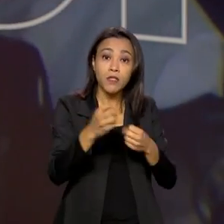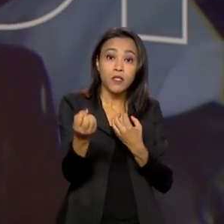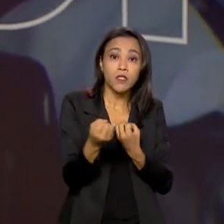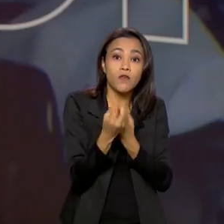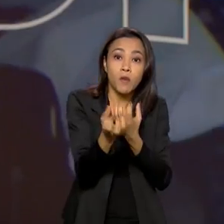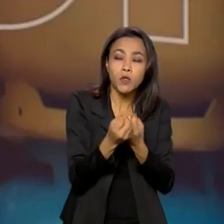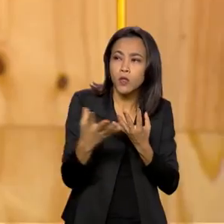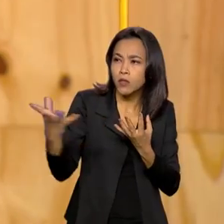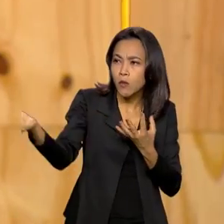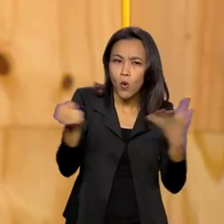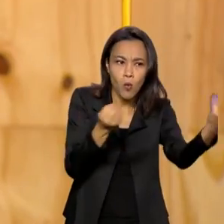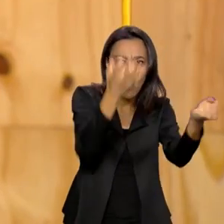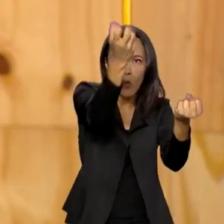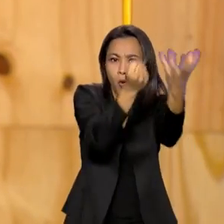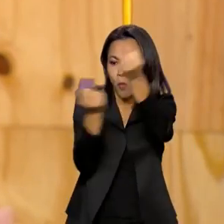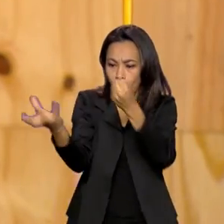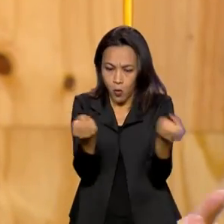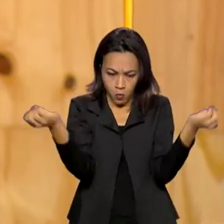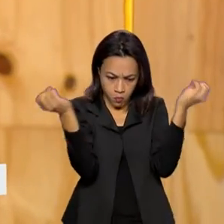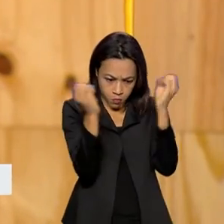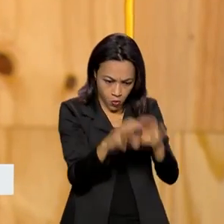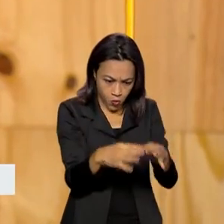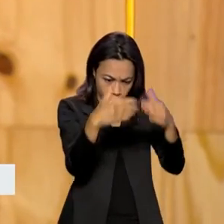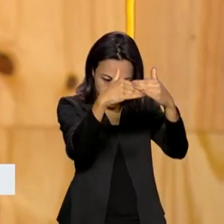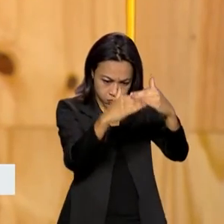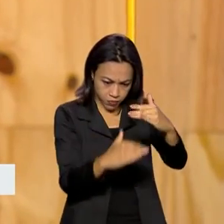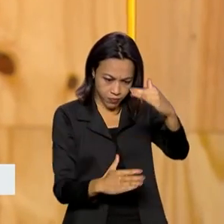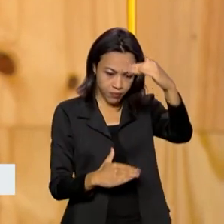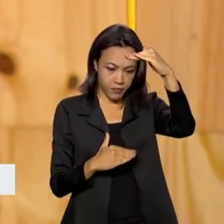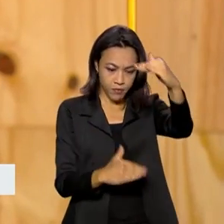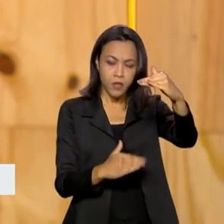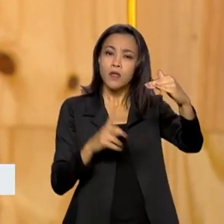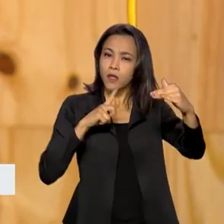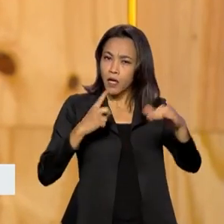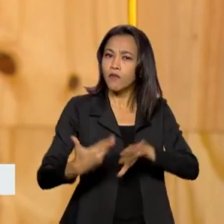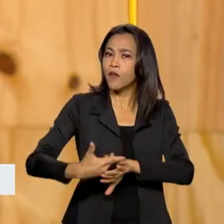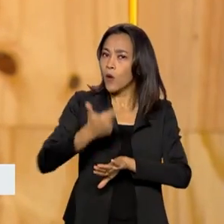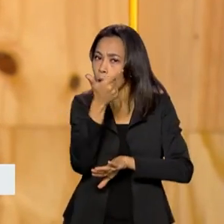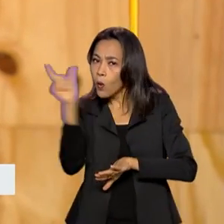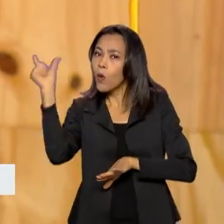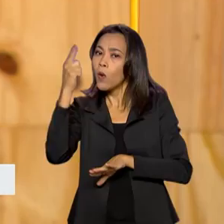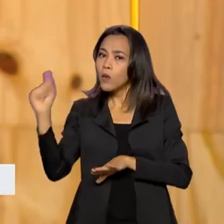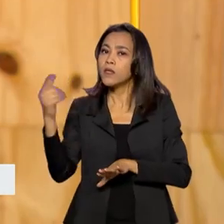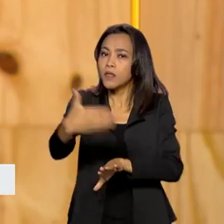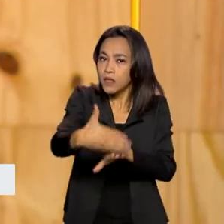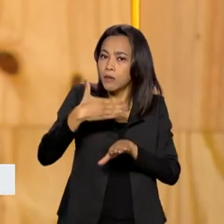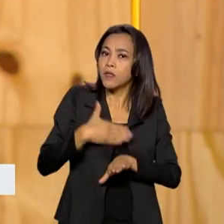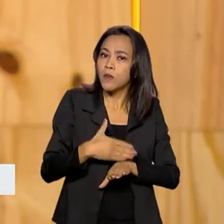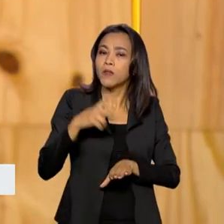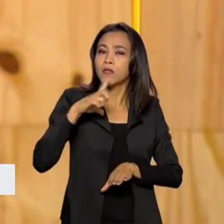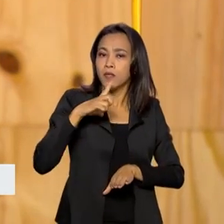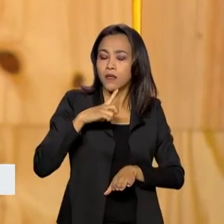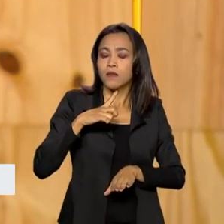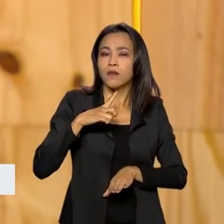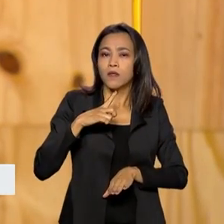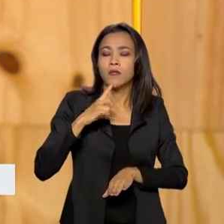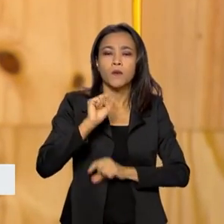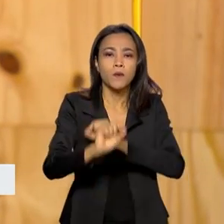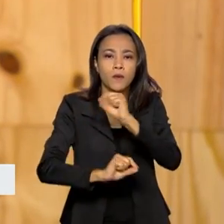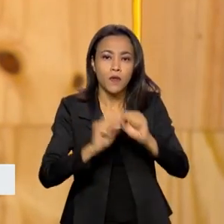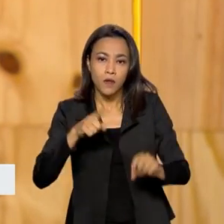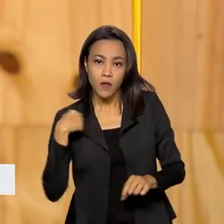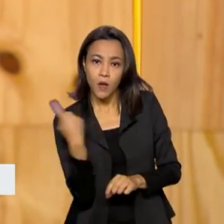execução do pagamento já houve algumas outras antecipações né No final do ano por exemplo onde nós conseguimos